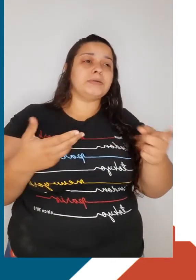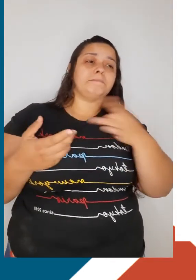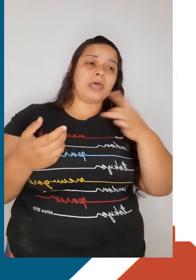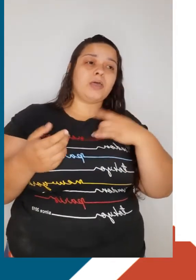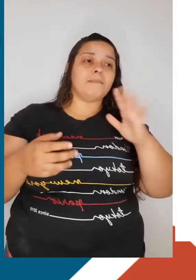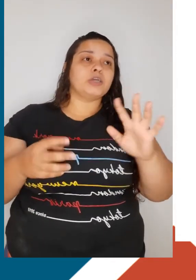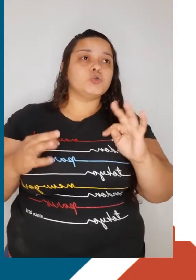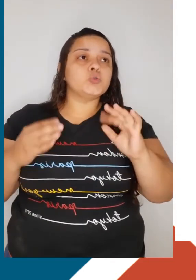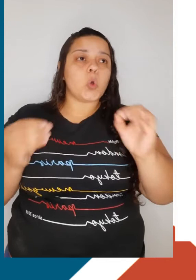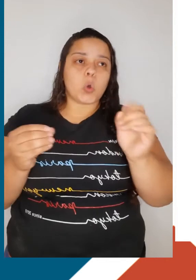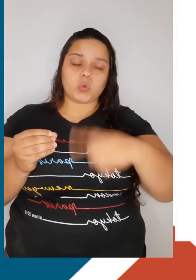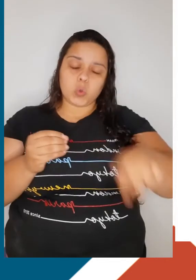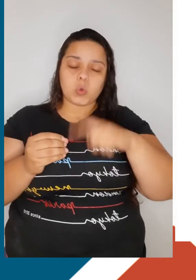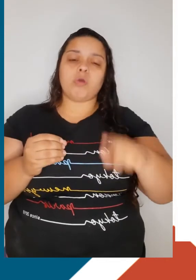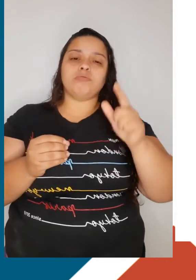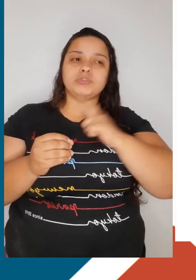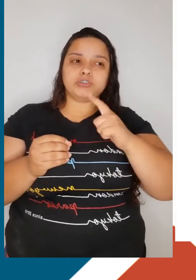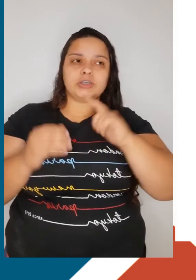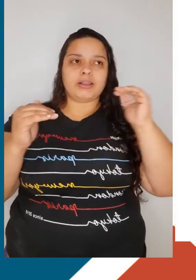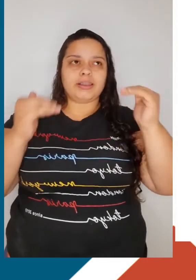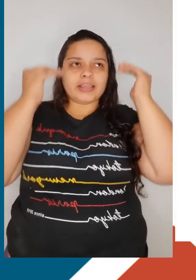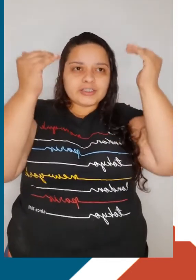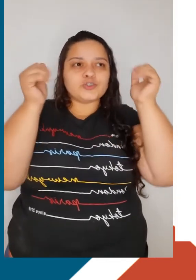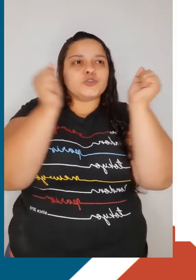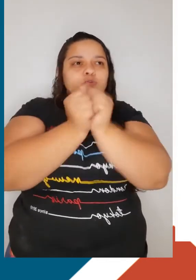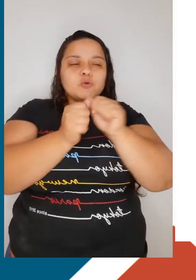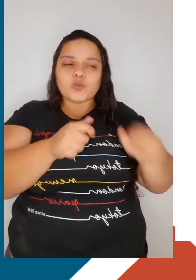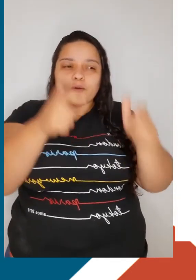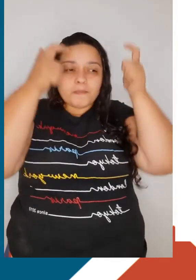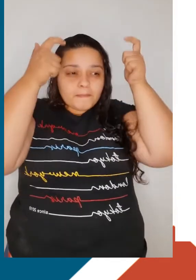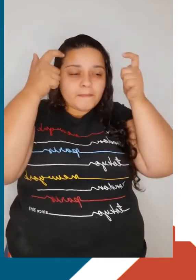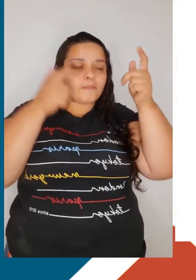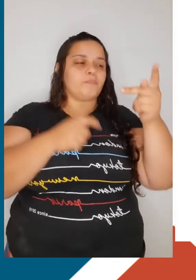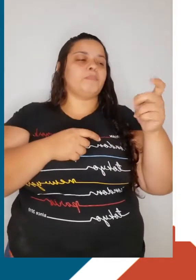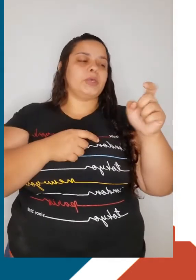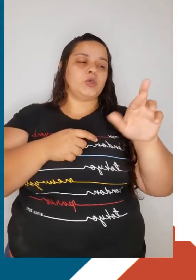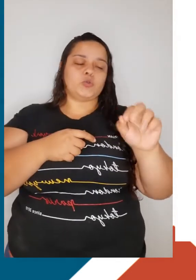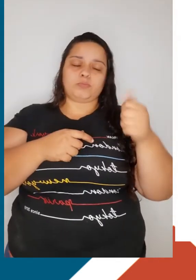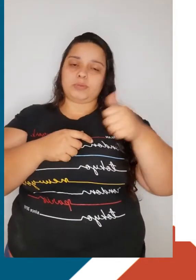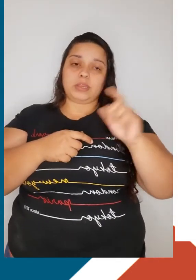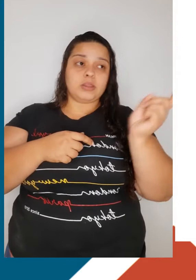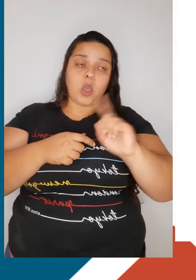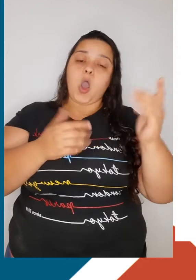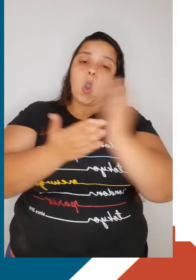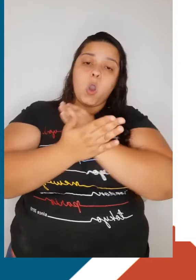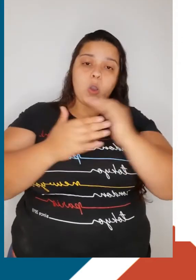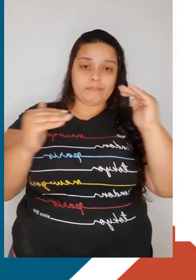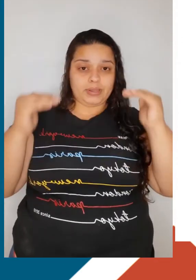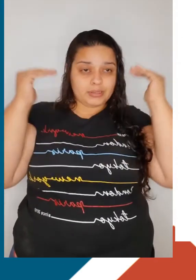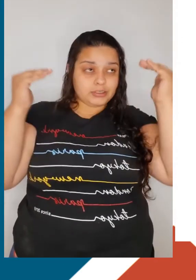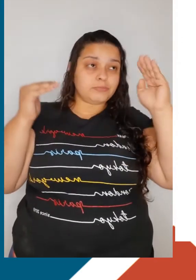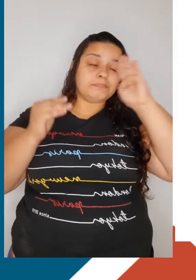XVIII. Mas nem todos os membros que formavam a elite do Brasil estiveram ao lado de Dom Pedro nesse processo. Algumas